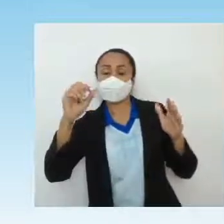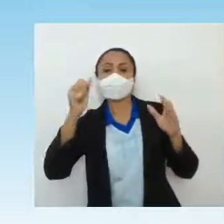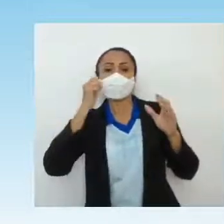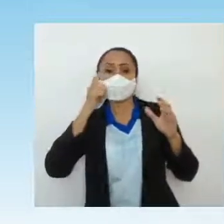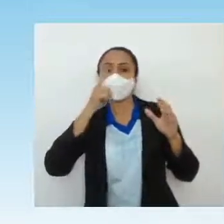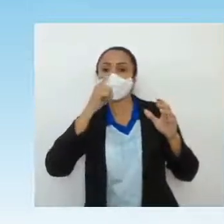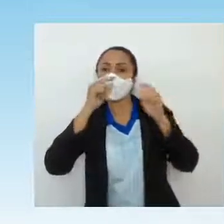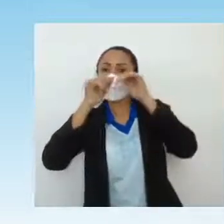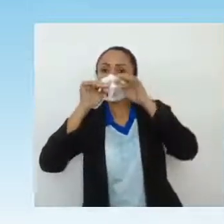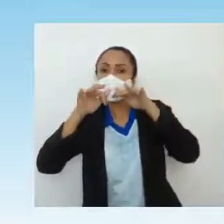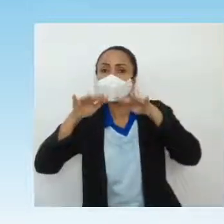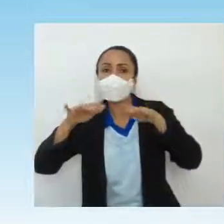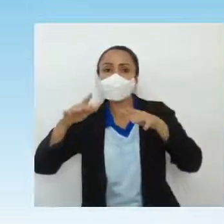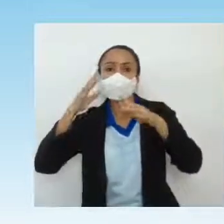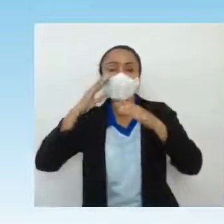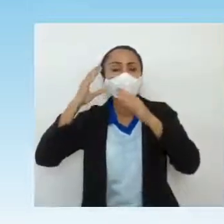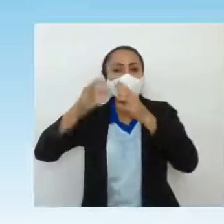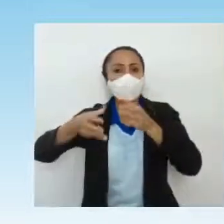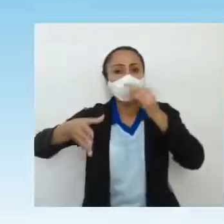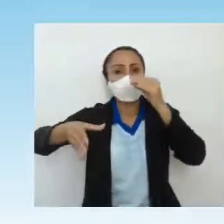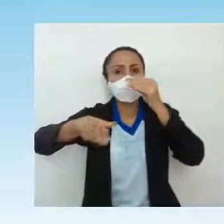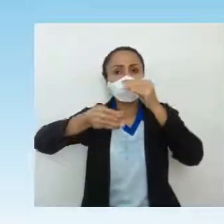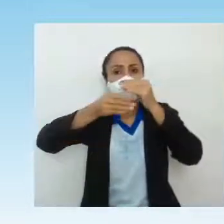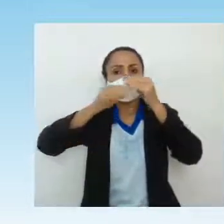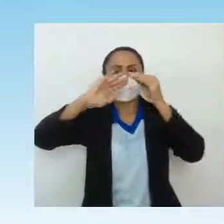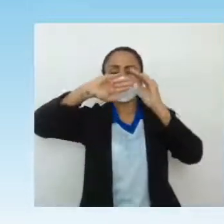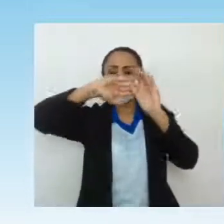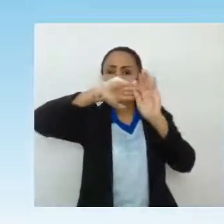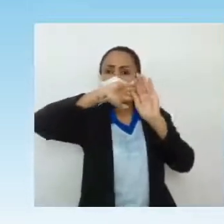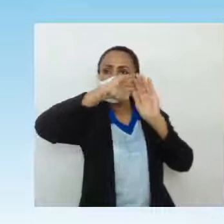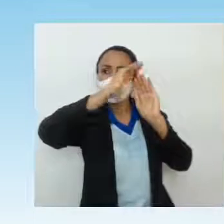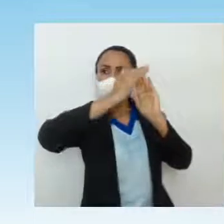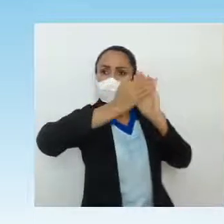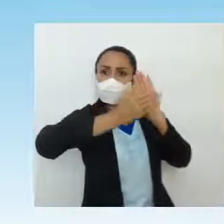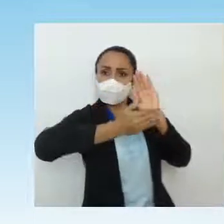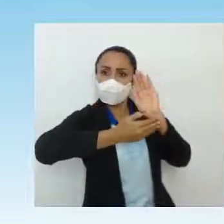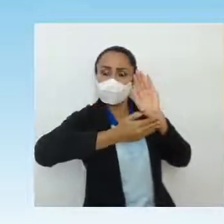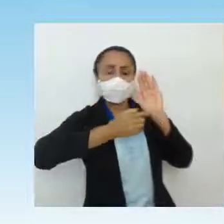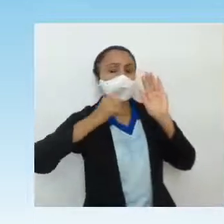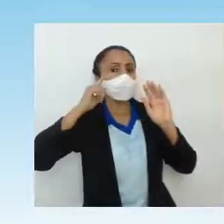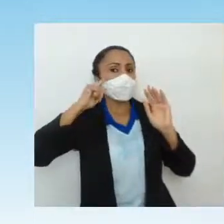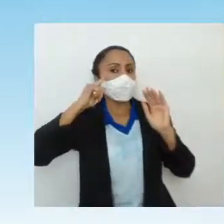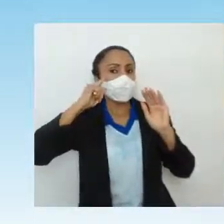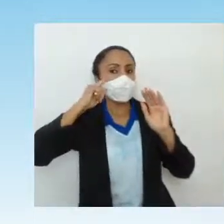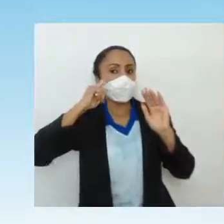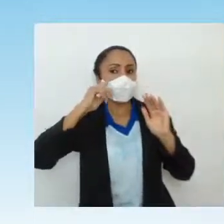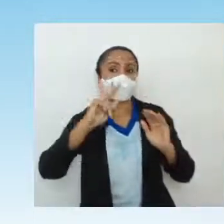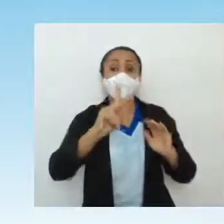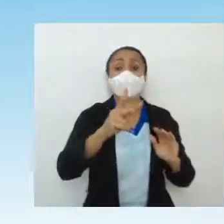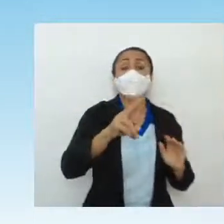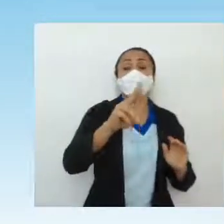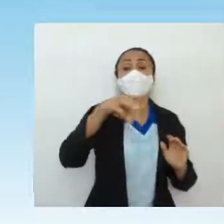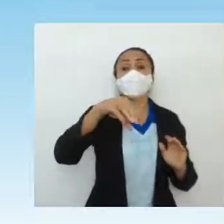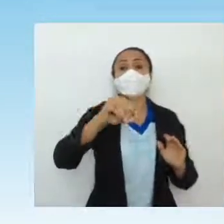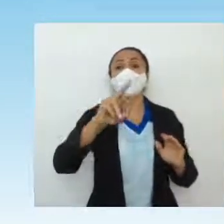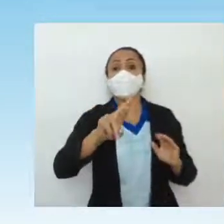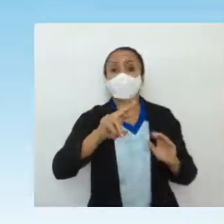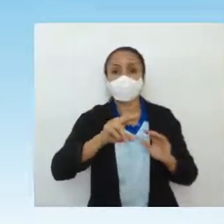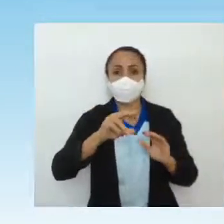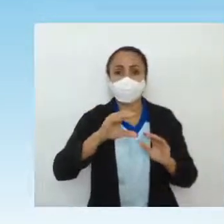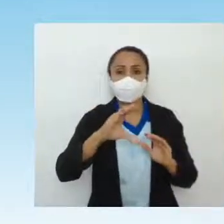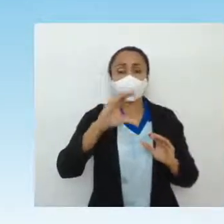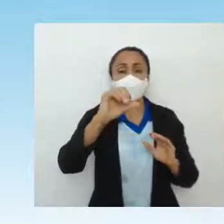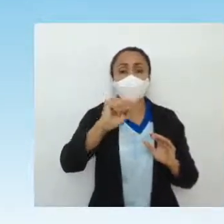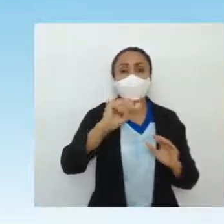fluido que preenche a câmara anterior do olho, que é chamado de humor aquoso. Logo